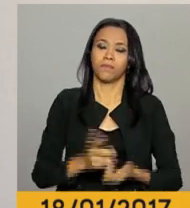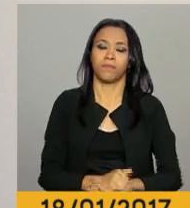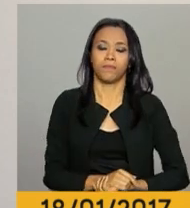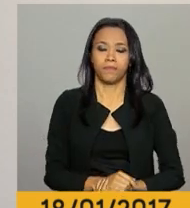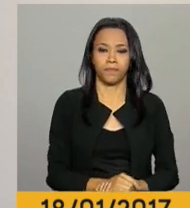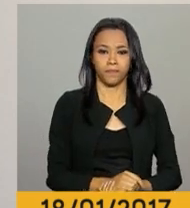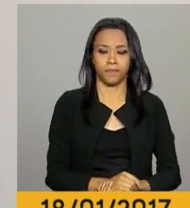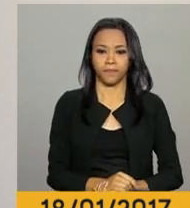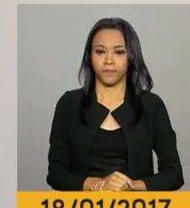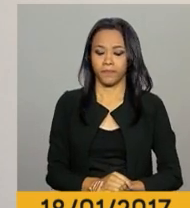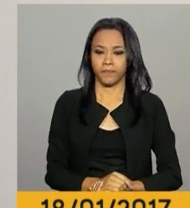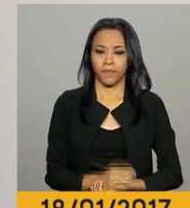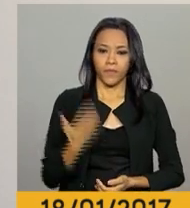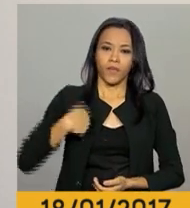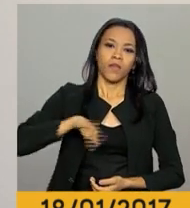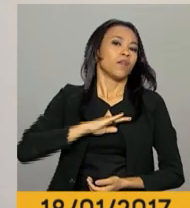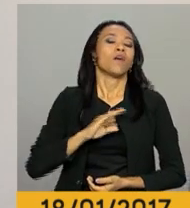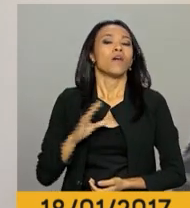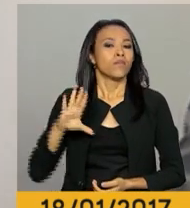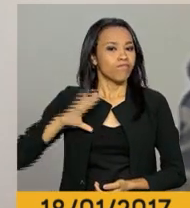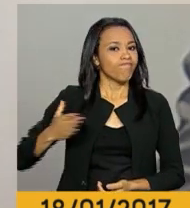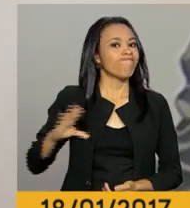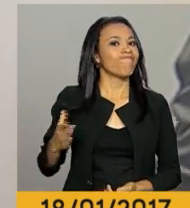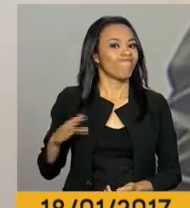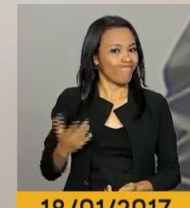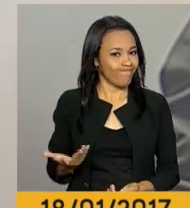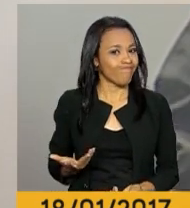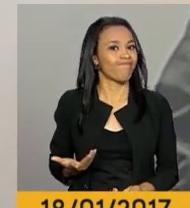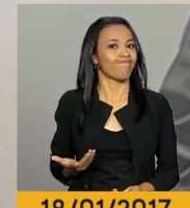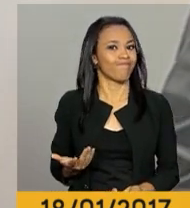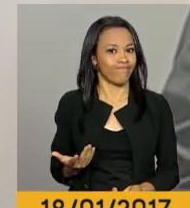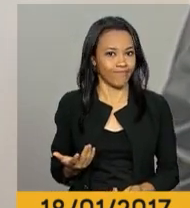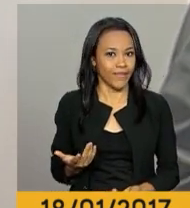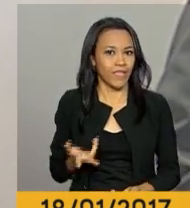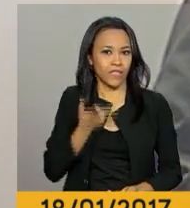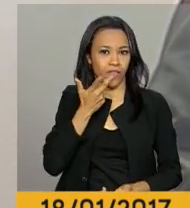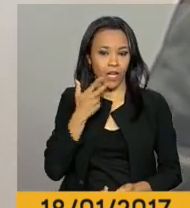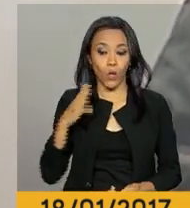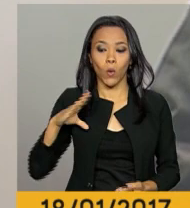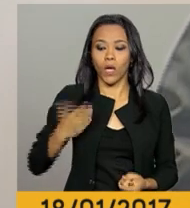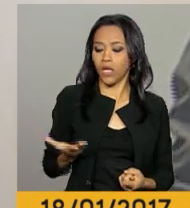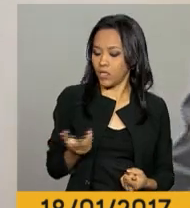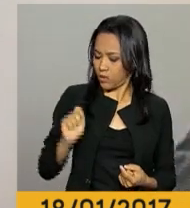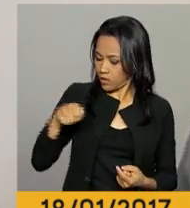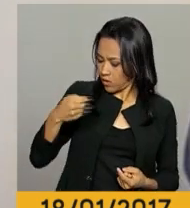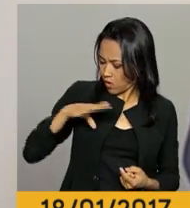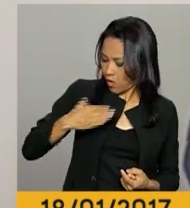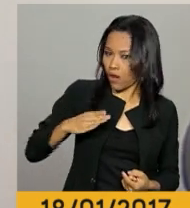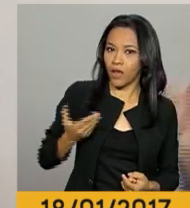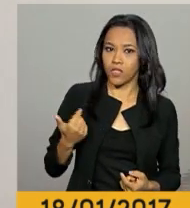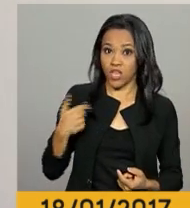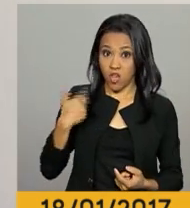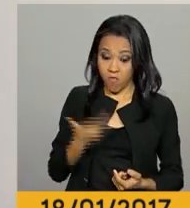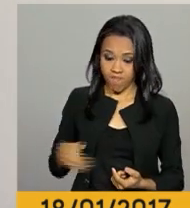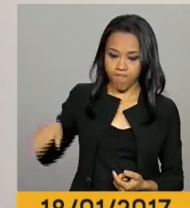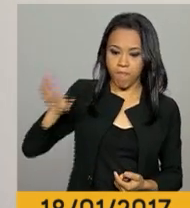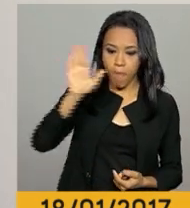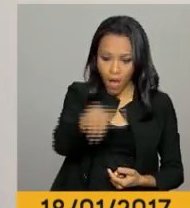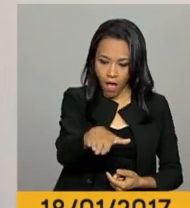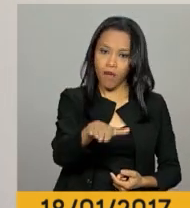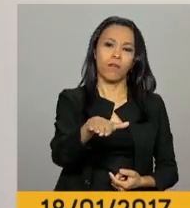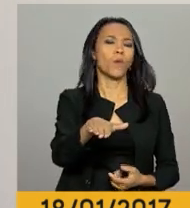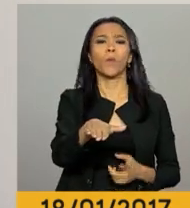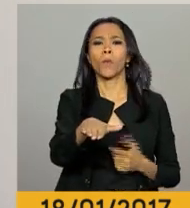sistema e nós estamos sendo ousados falao em coragem mas eu dou um passo adiante eu acho que além da